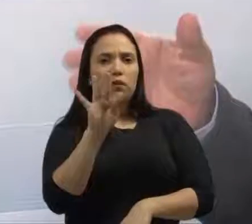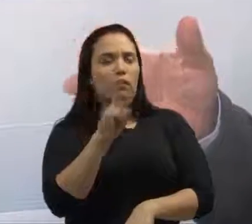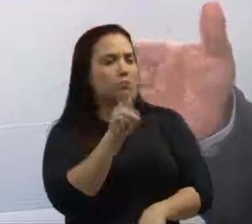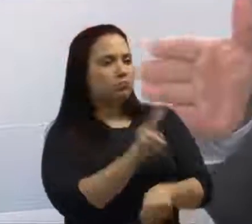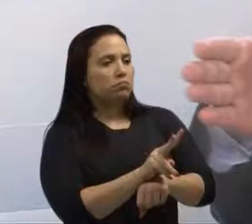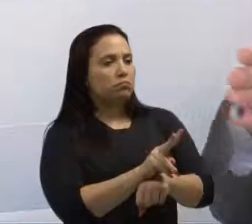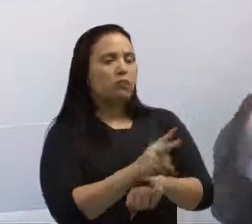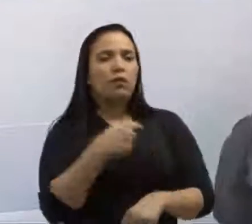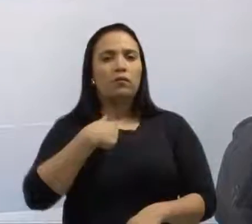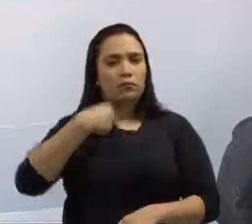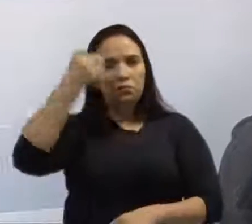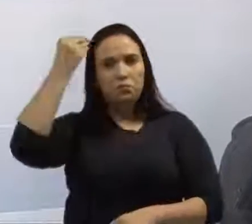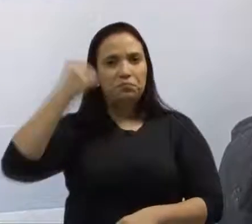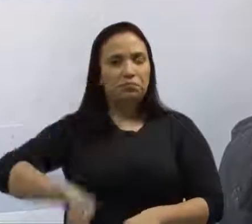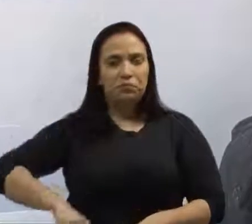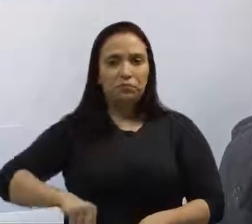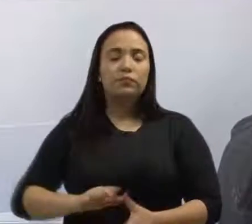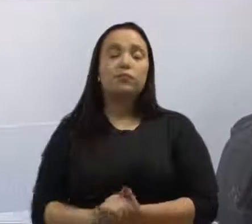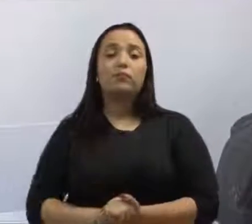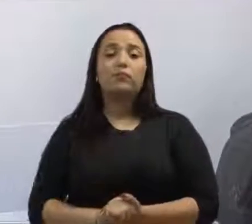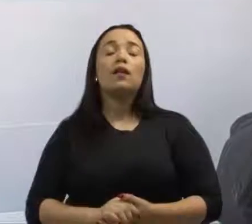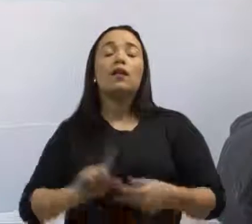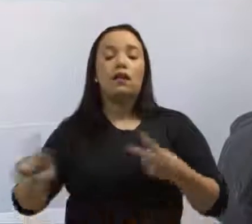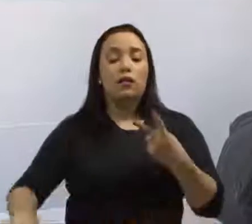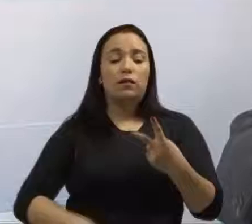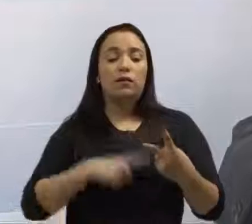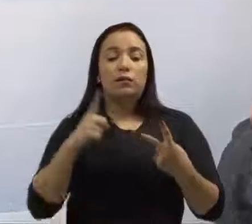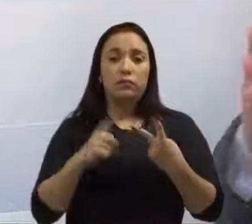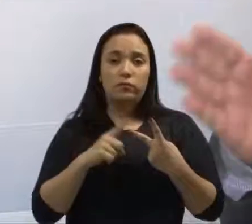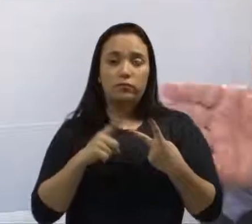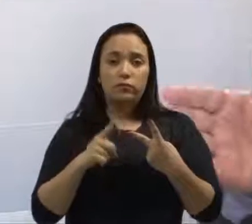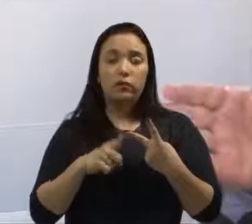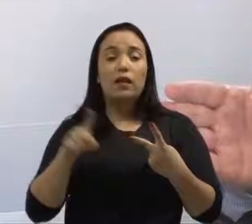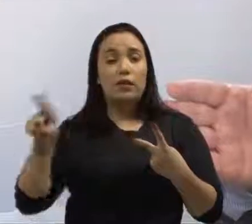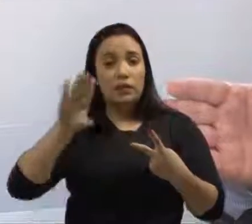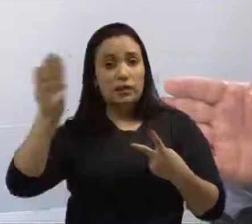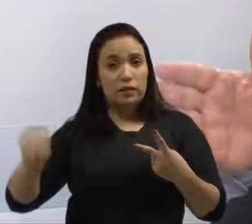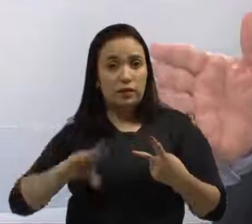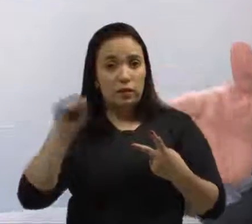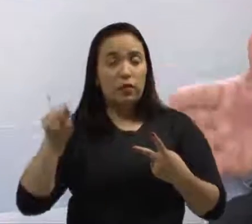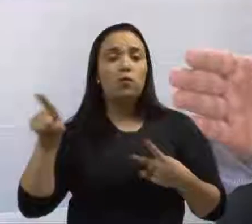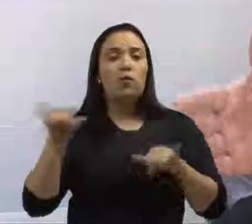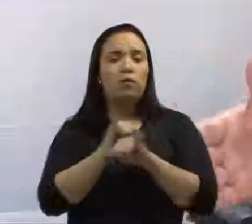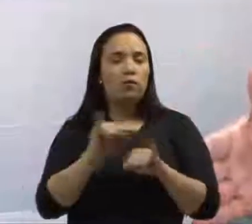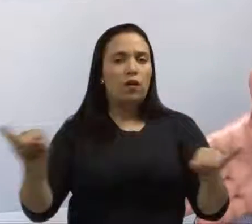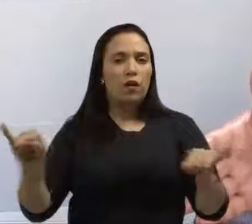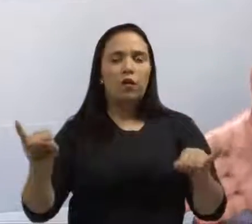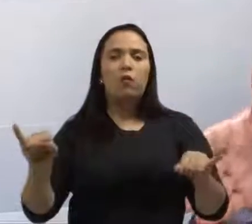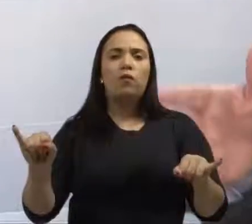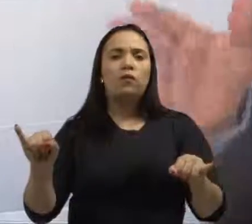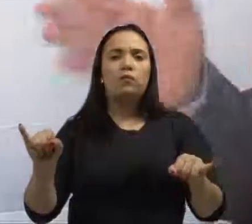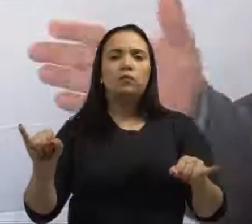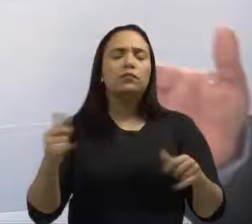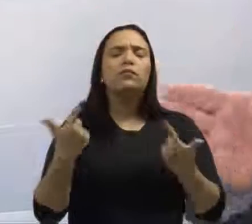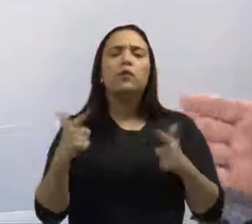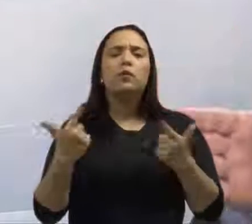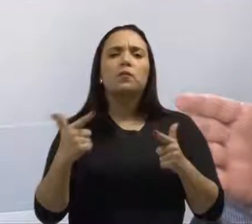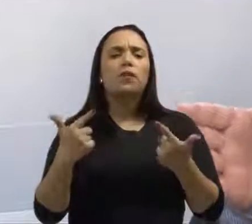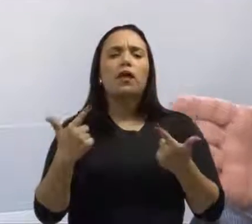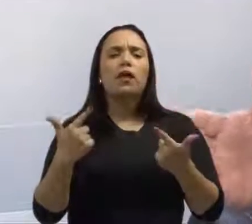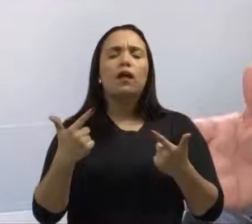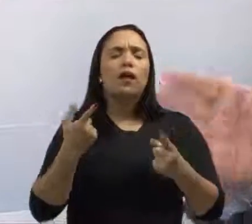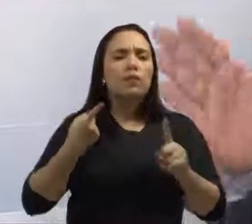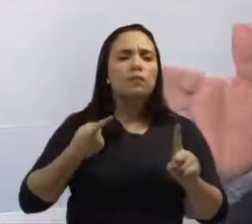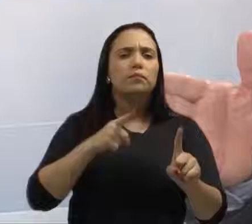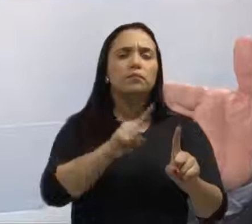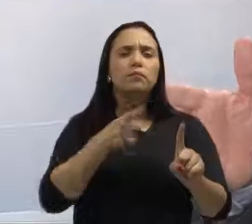mais esperar o apoio do Partido dos Trabalhadores. Segundo ponto, Ciro deixa bem claro, não há